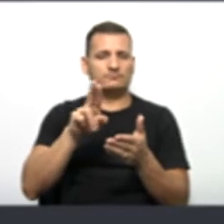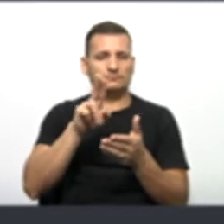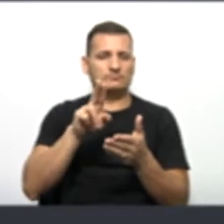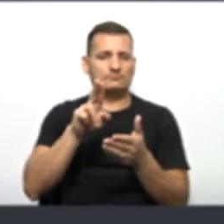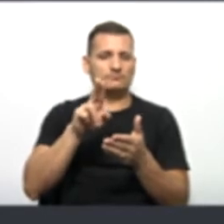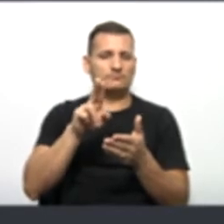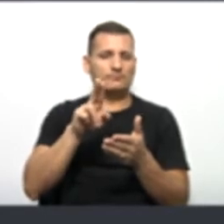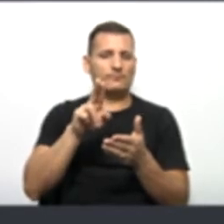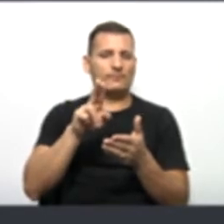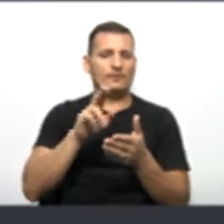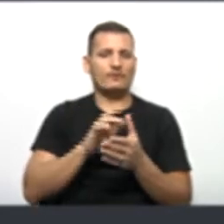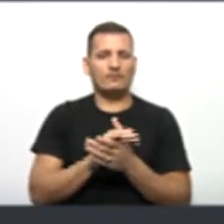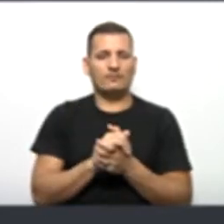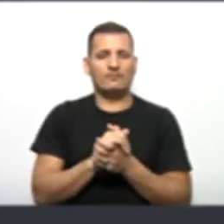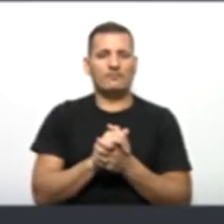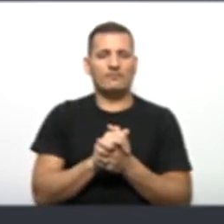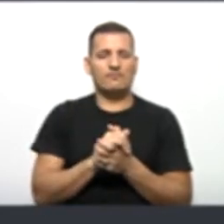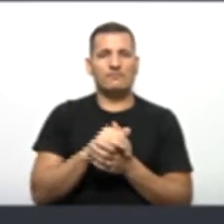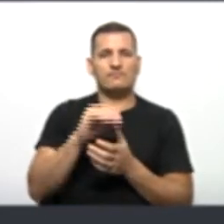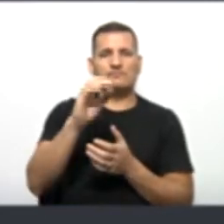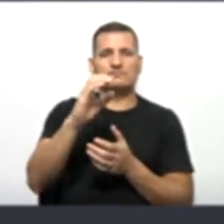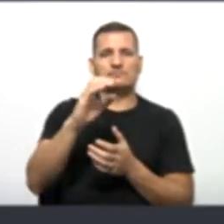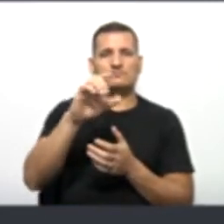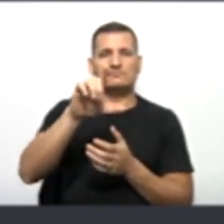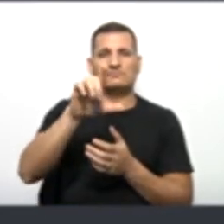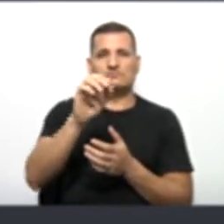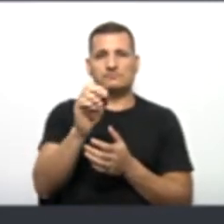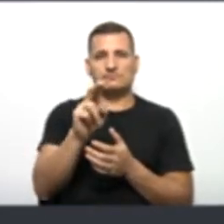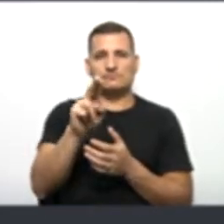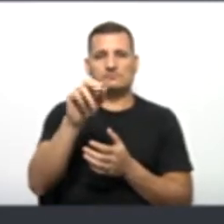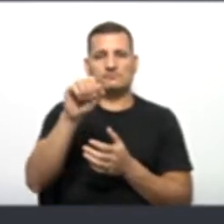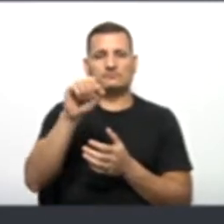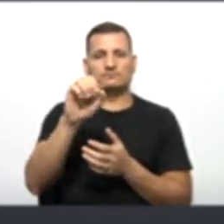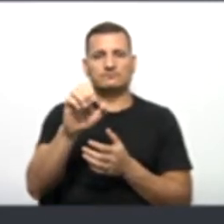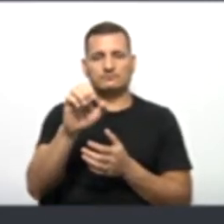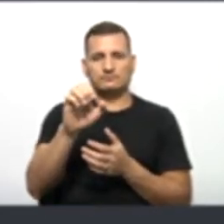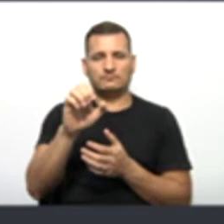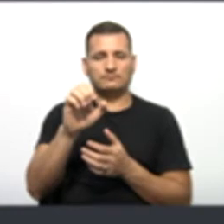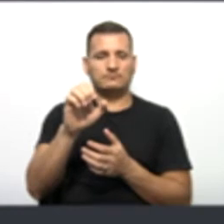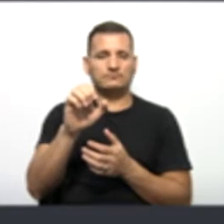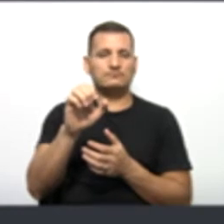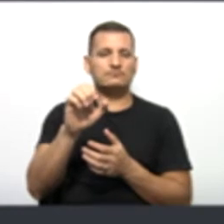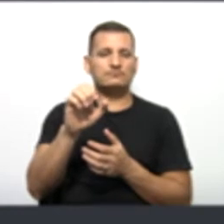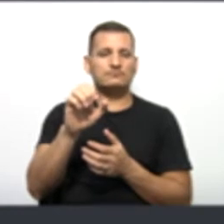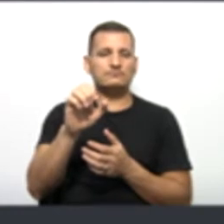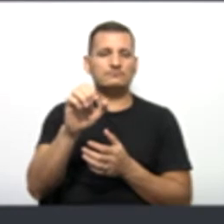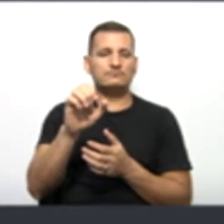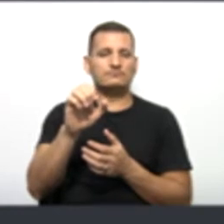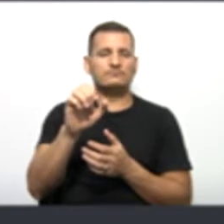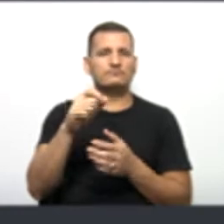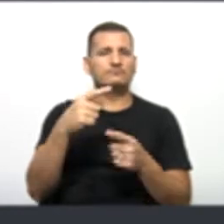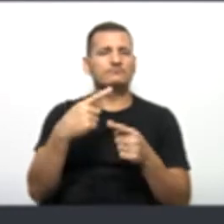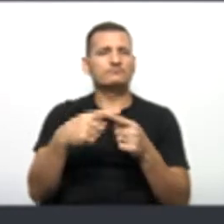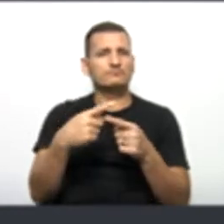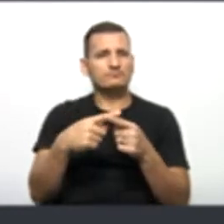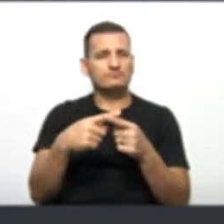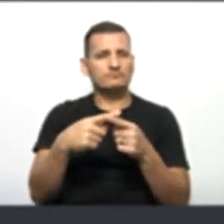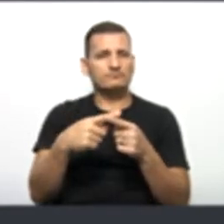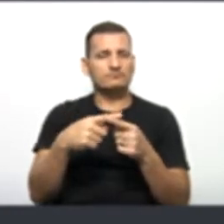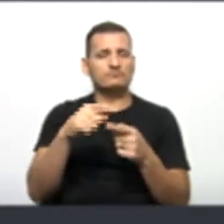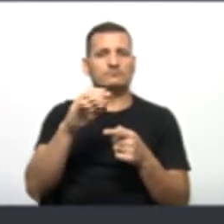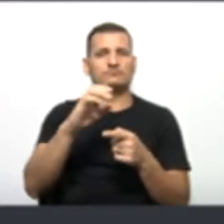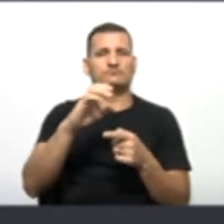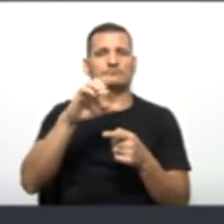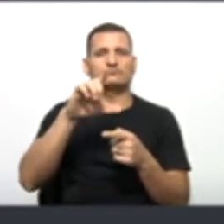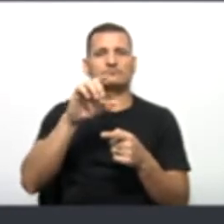curso você vai utilizar o close certo que é por porquê porque o que eu tenho que usar o clos